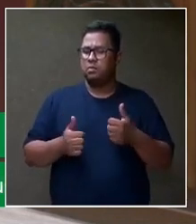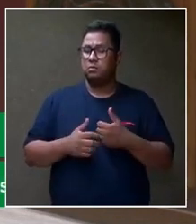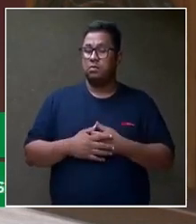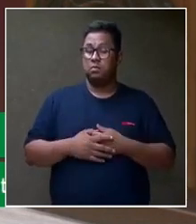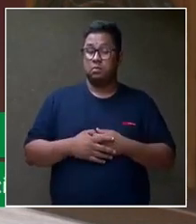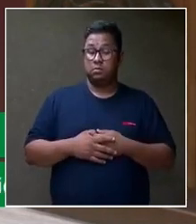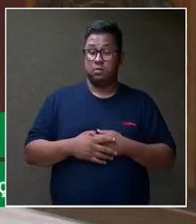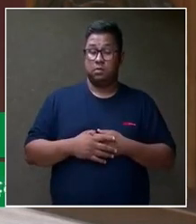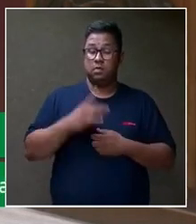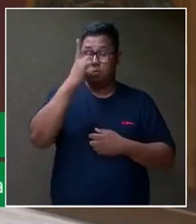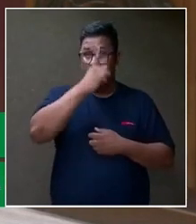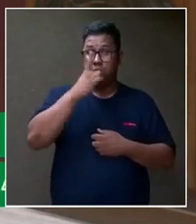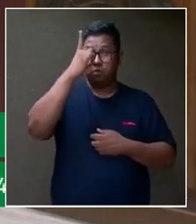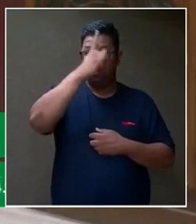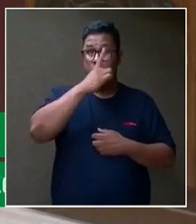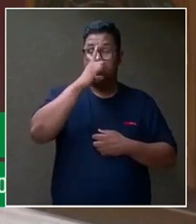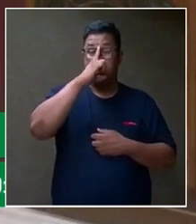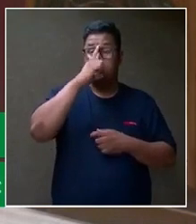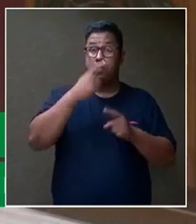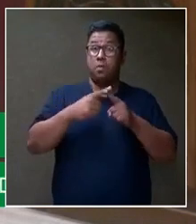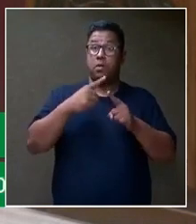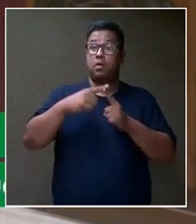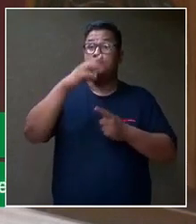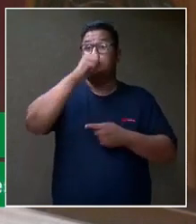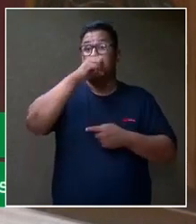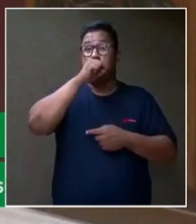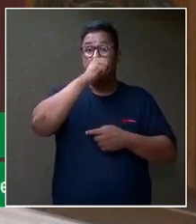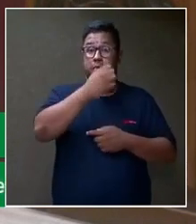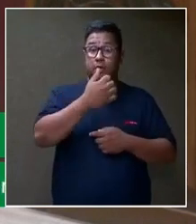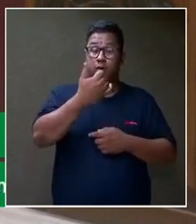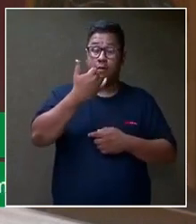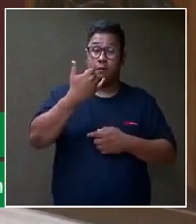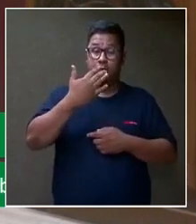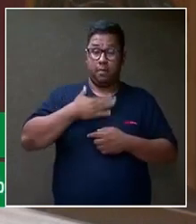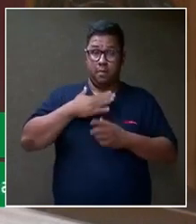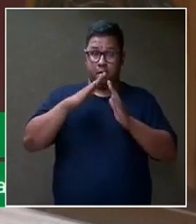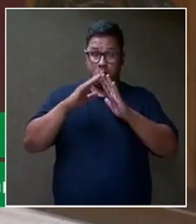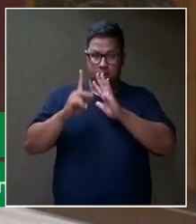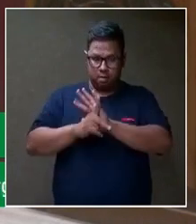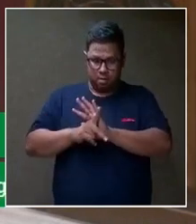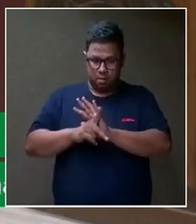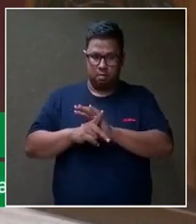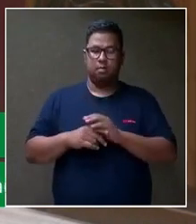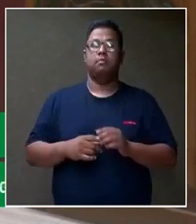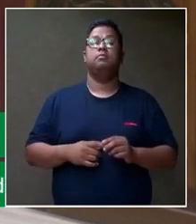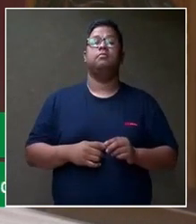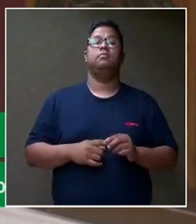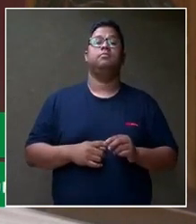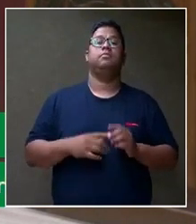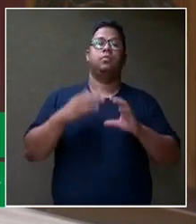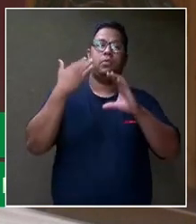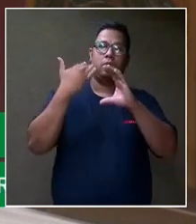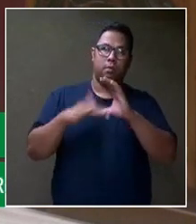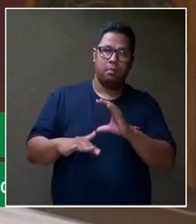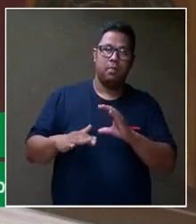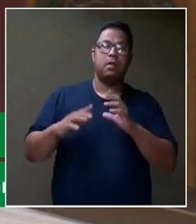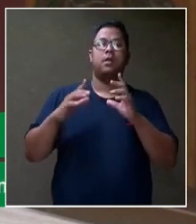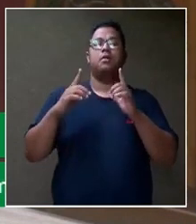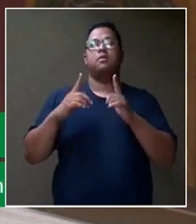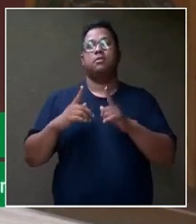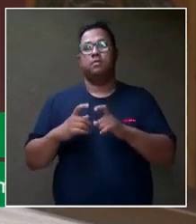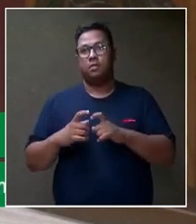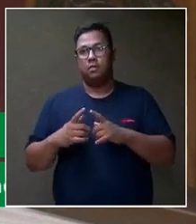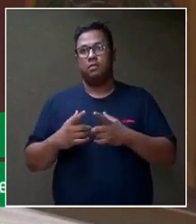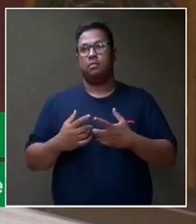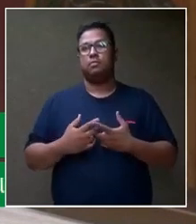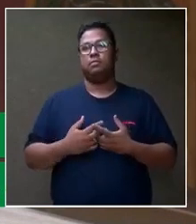Eu acho que foi no domingo, porque no sábado, quando ela esteve em casa, que ela contou isso, contou do e-mail,